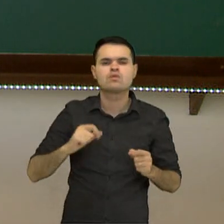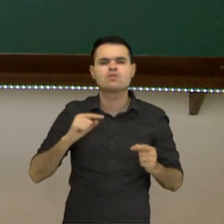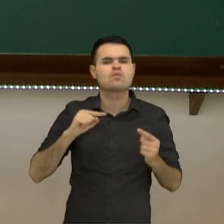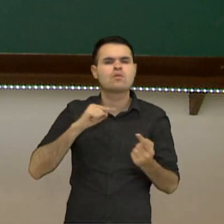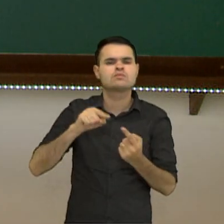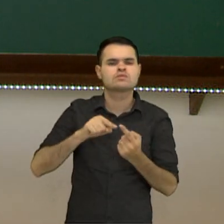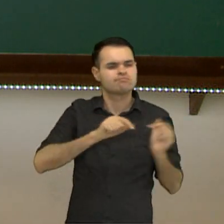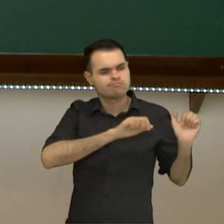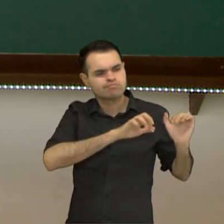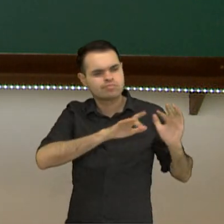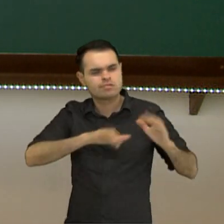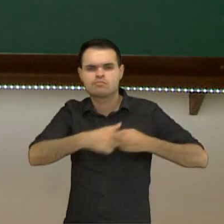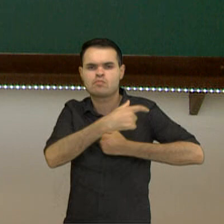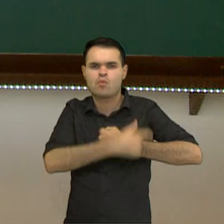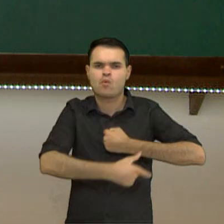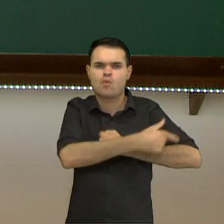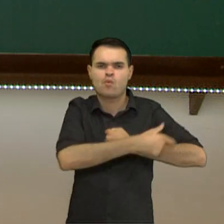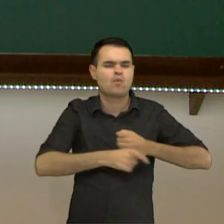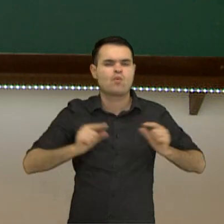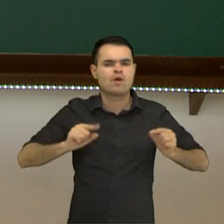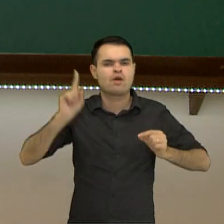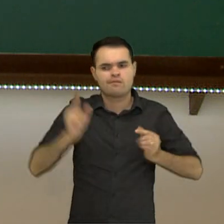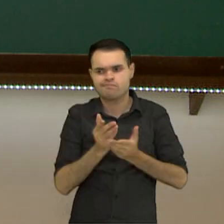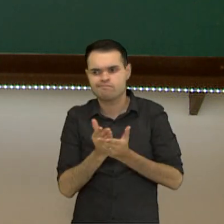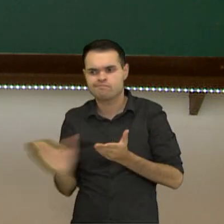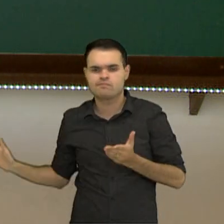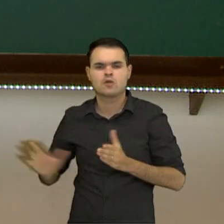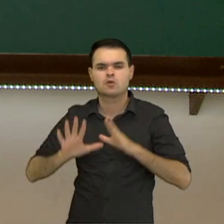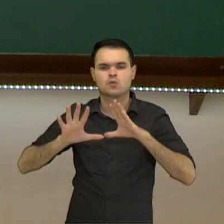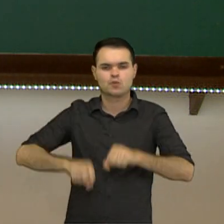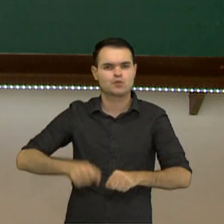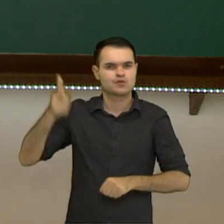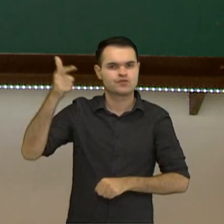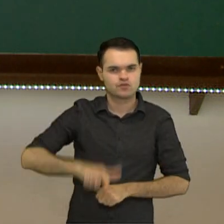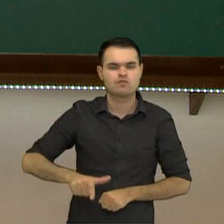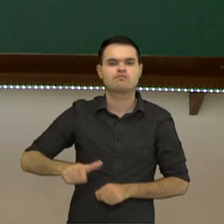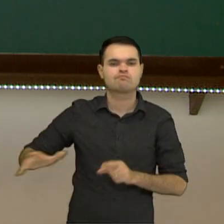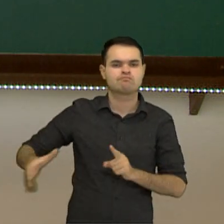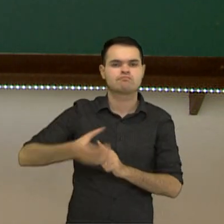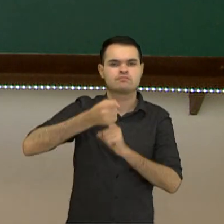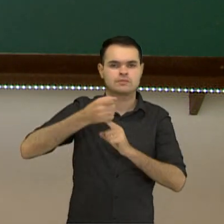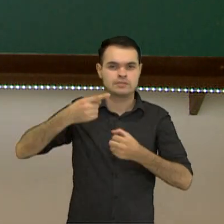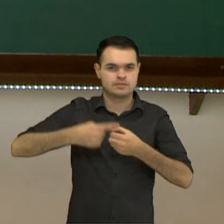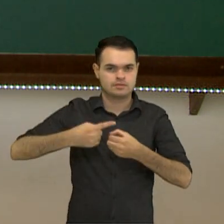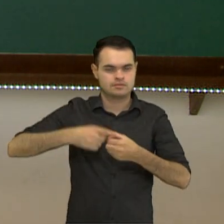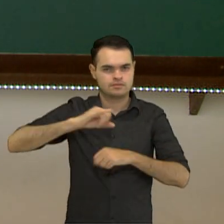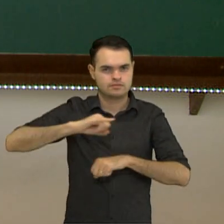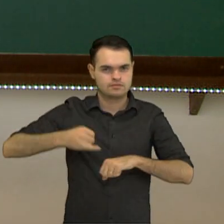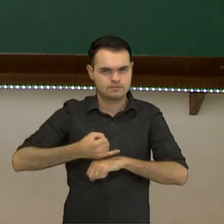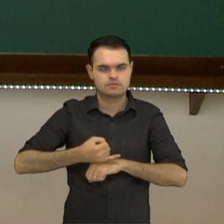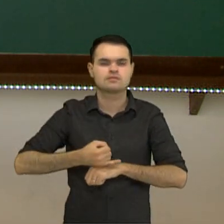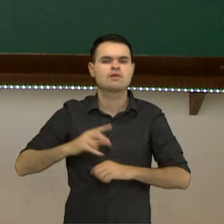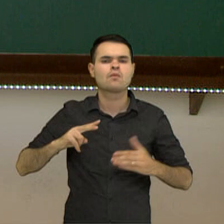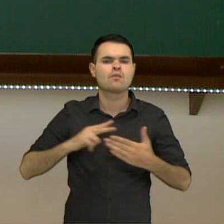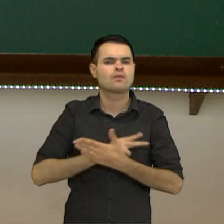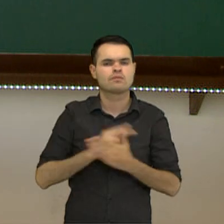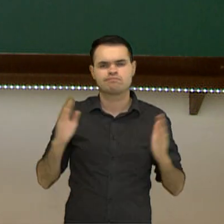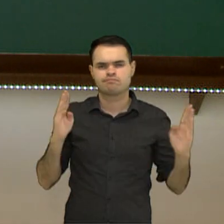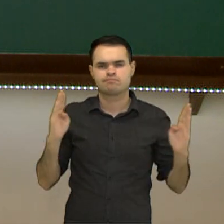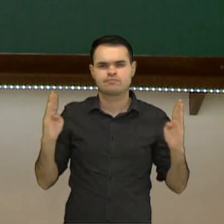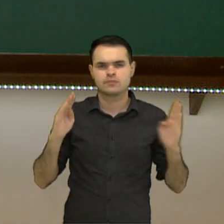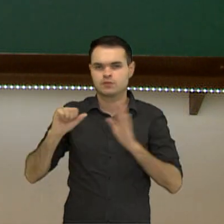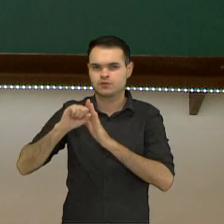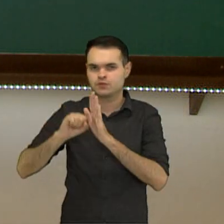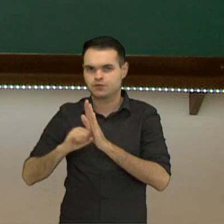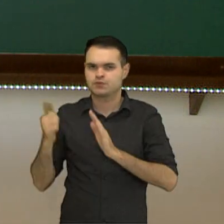essas expedições militares, era reconquistar a cidade de Jerusalém. E elas ocorreram ali entre os